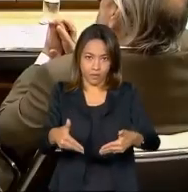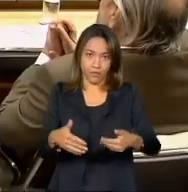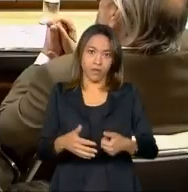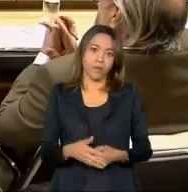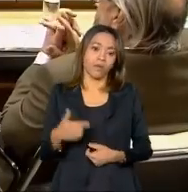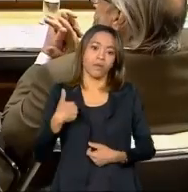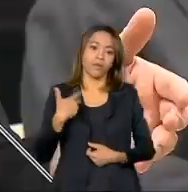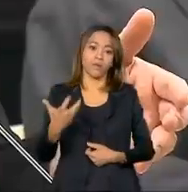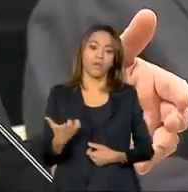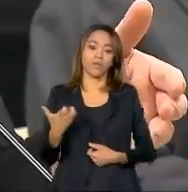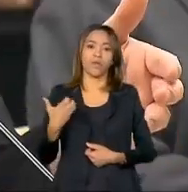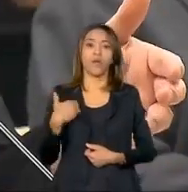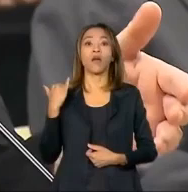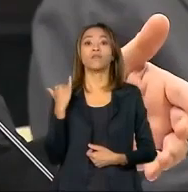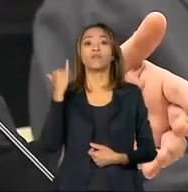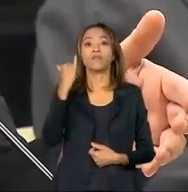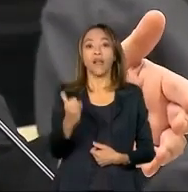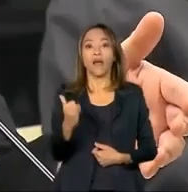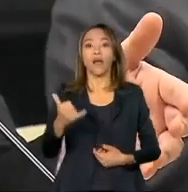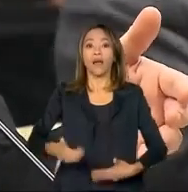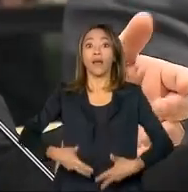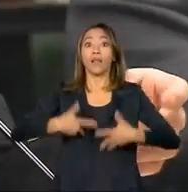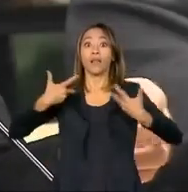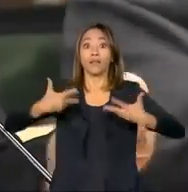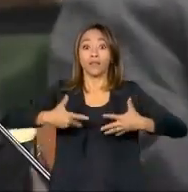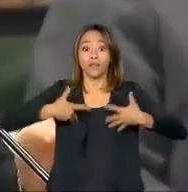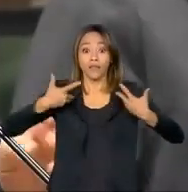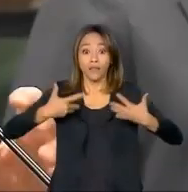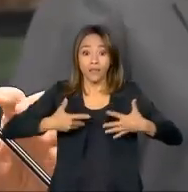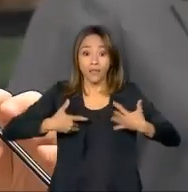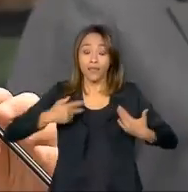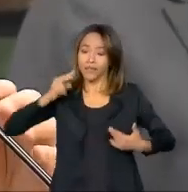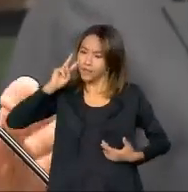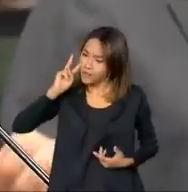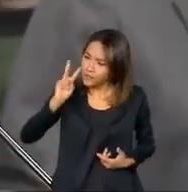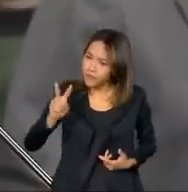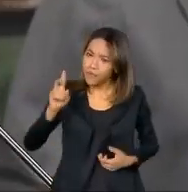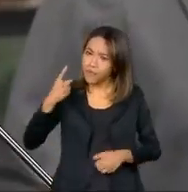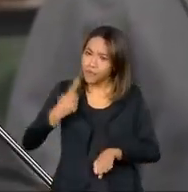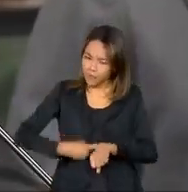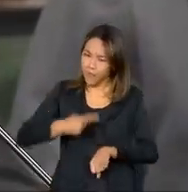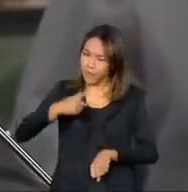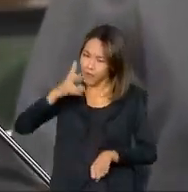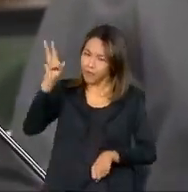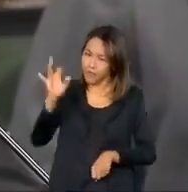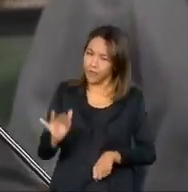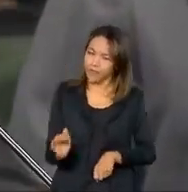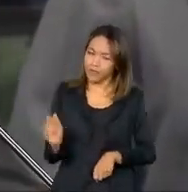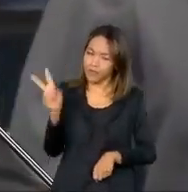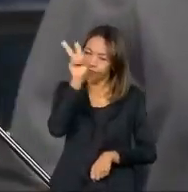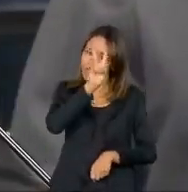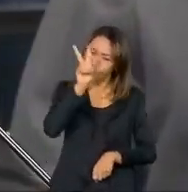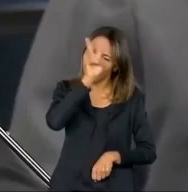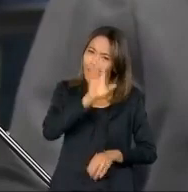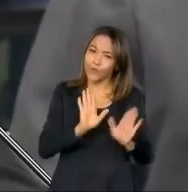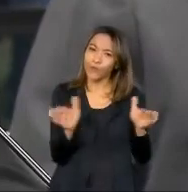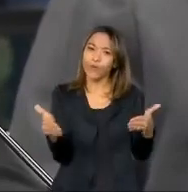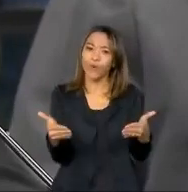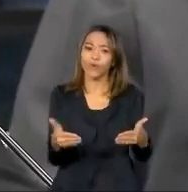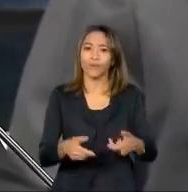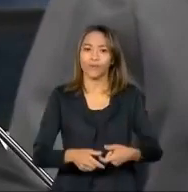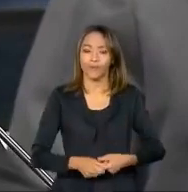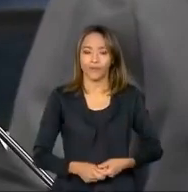queria registrar a alegria de ver pela primeira vez na história do fórum